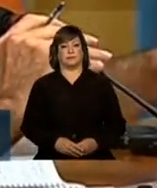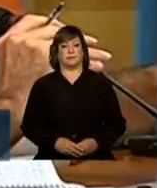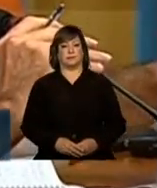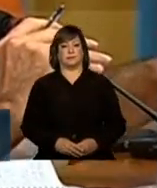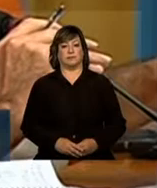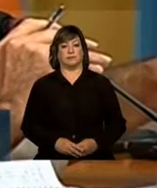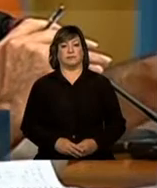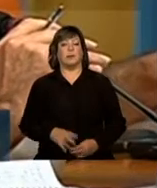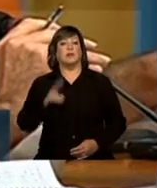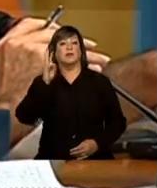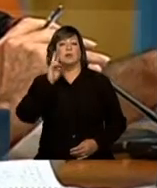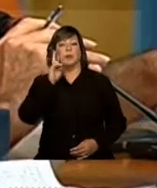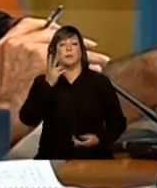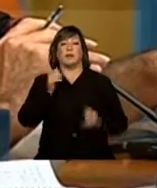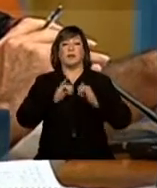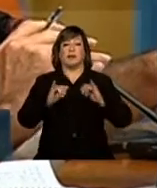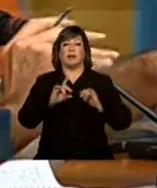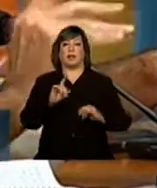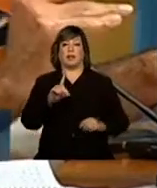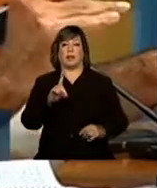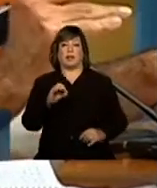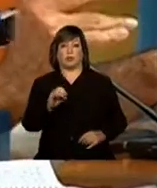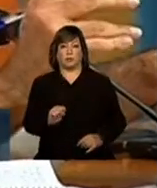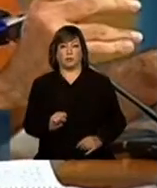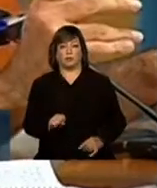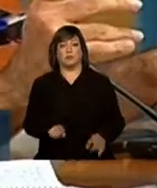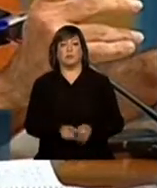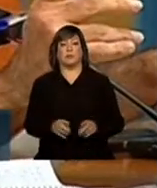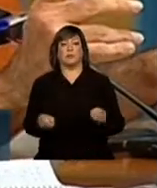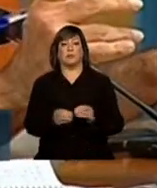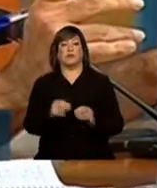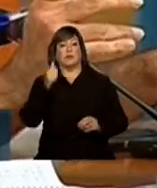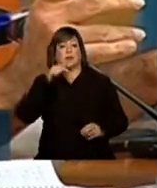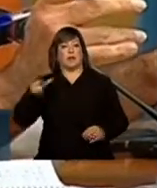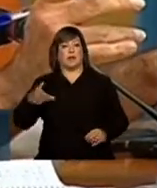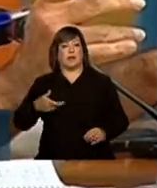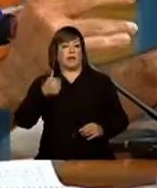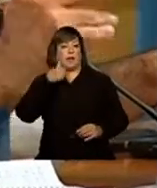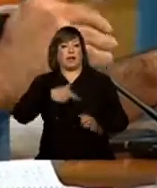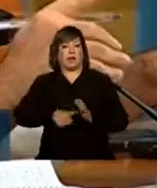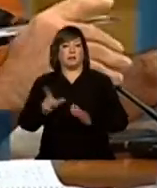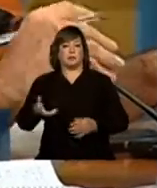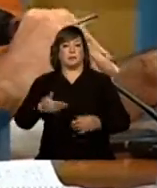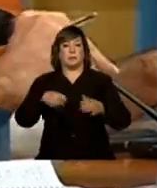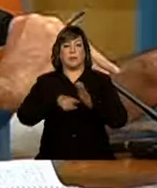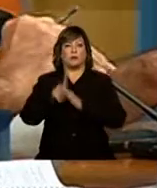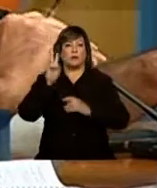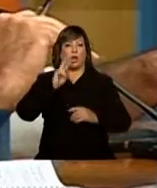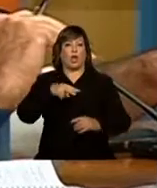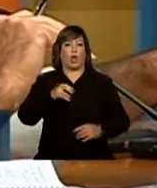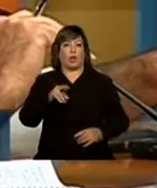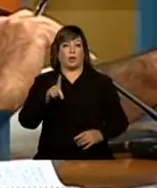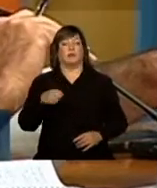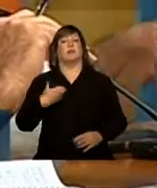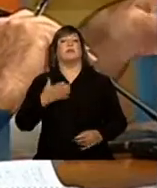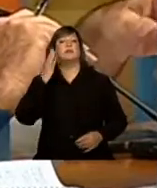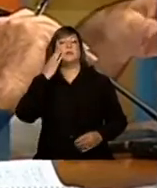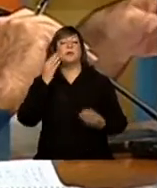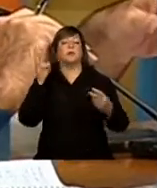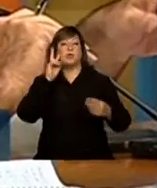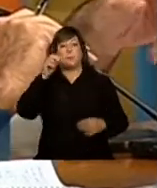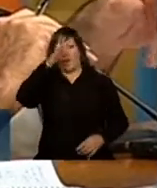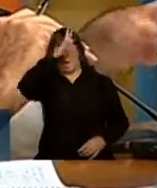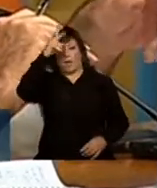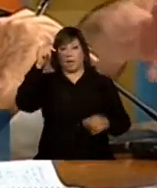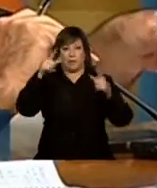pelo menos os dados gerais aqui. E só complementando a pergunta da colega que perguntou do Nordeste, eu queria saber sobre a questão da Amazônia, que também